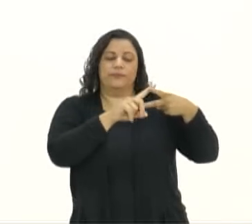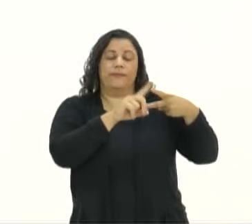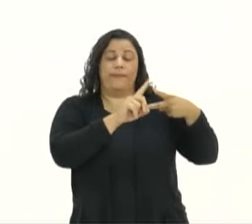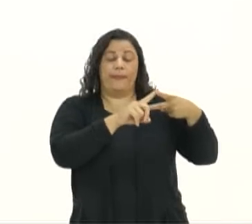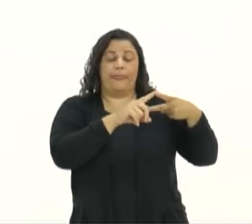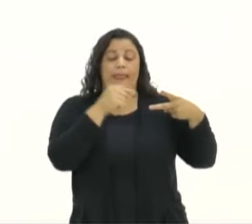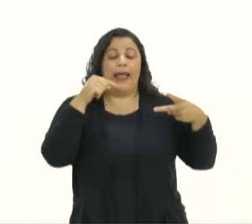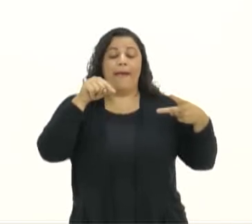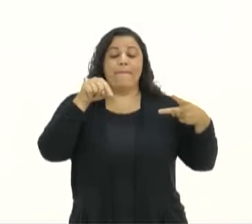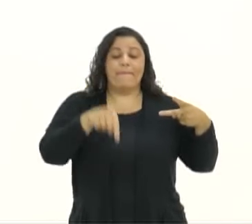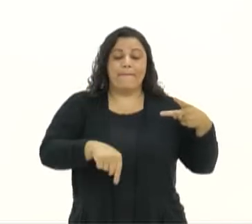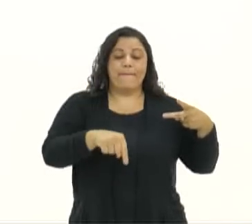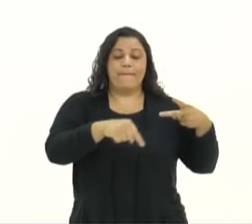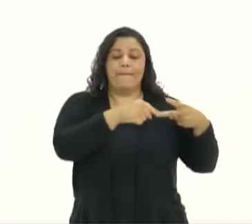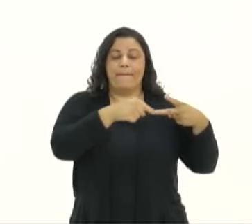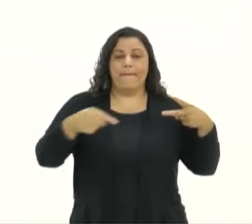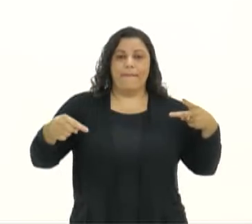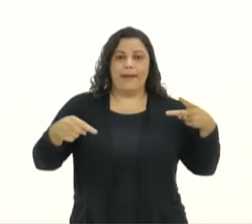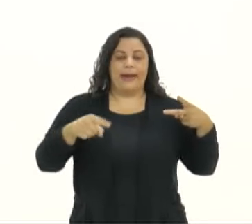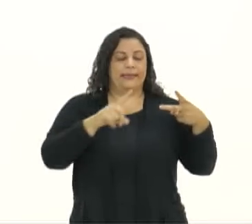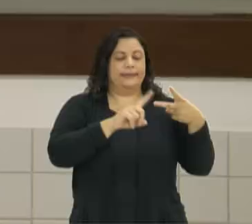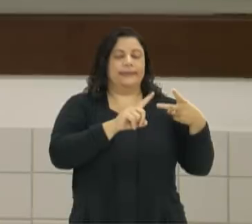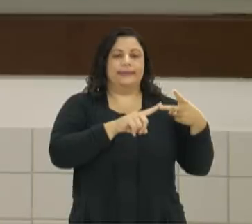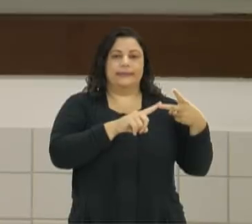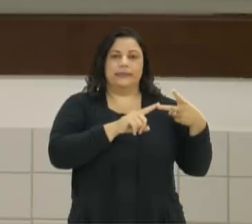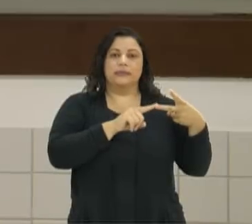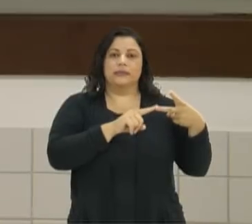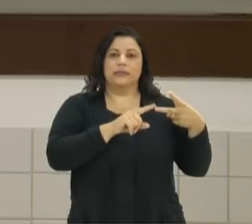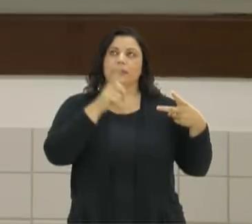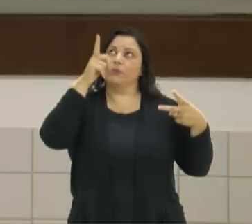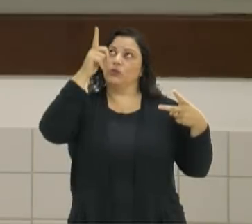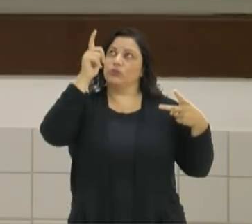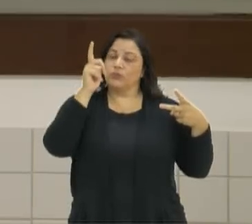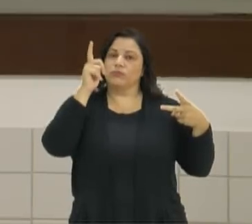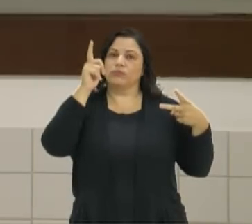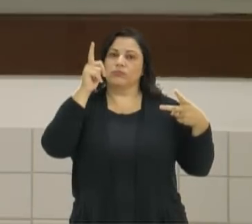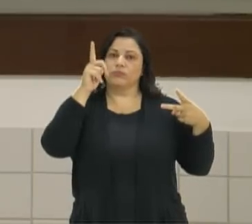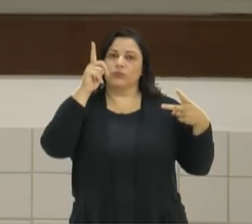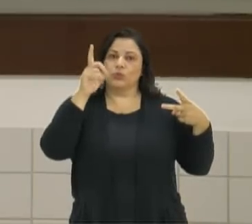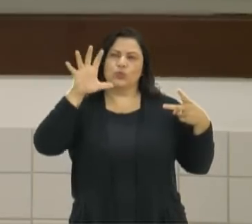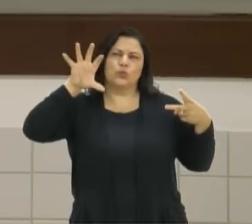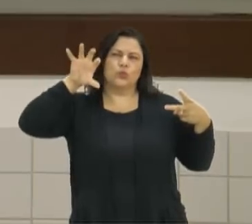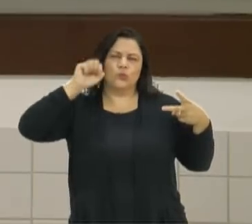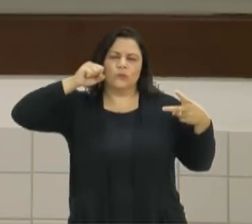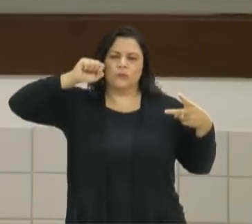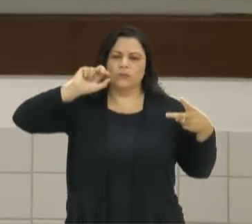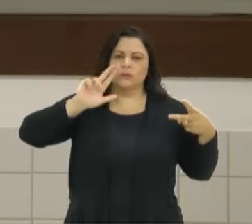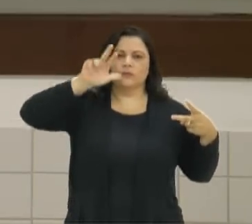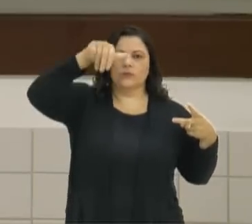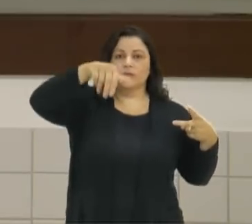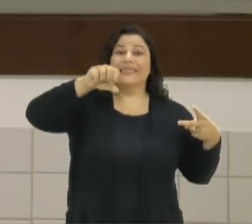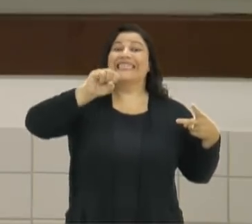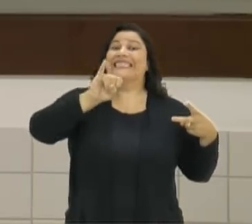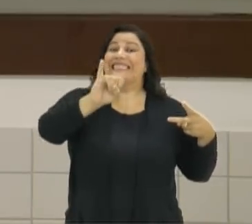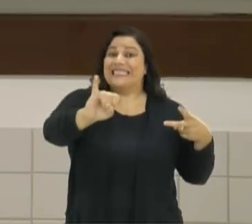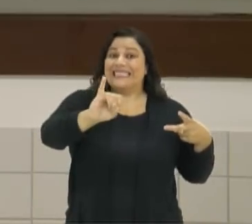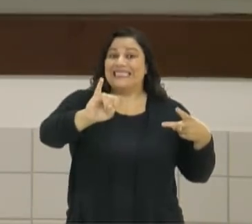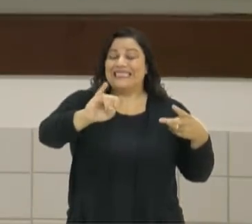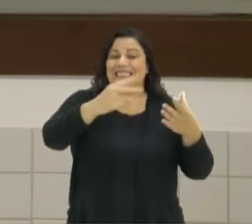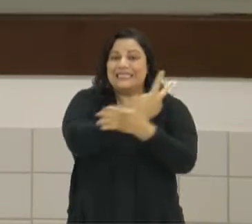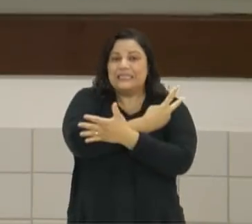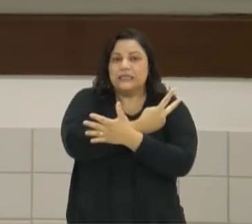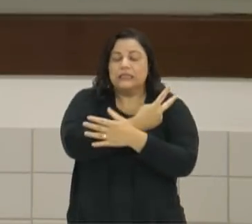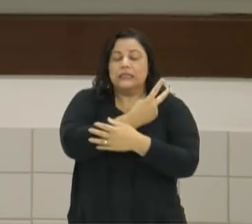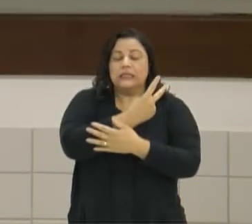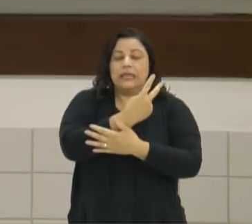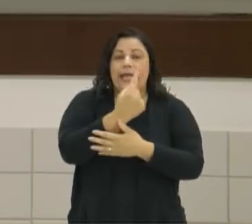suas marcas, a atleta se posiciona e vem o tiro para a saída. Se alguém queimar essa